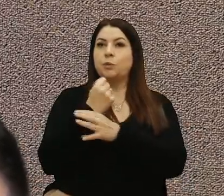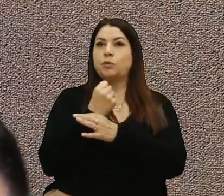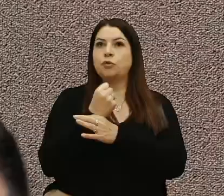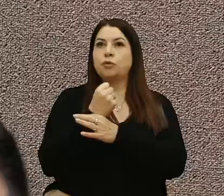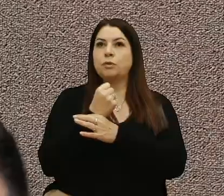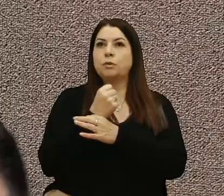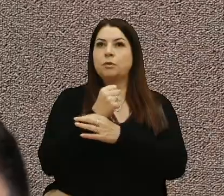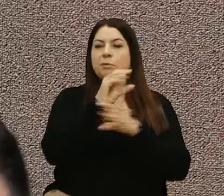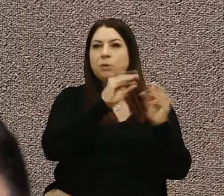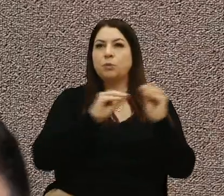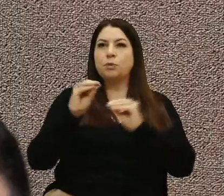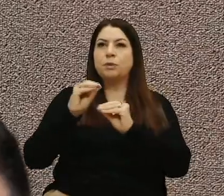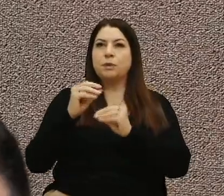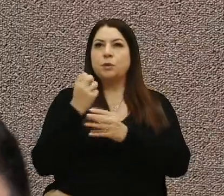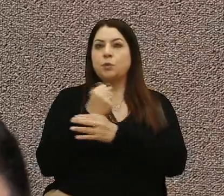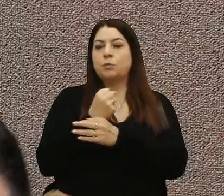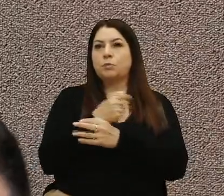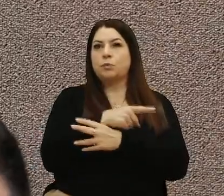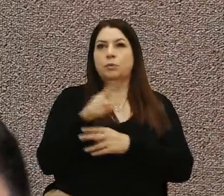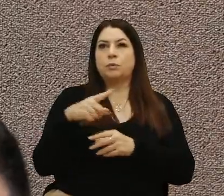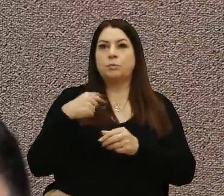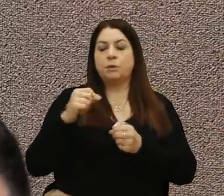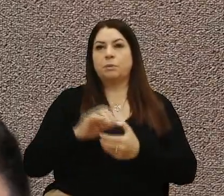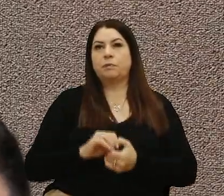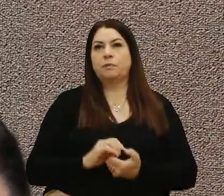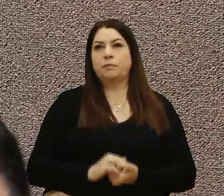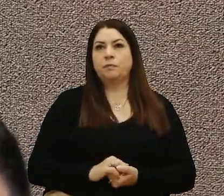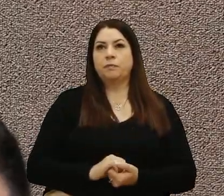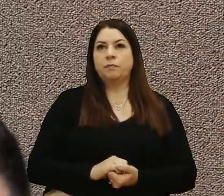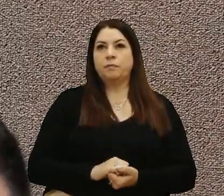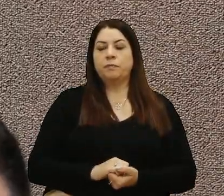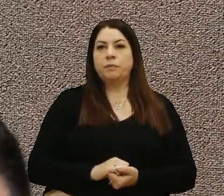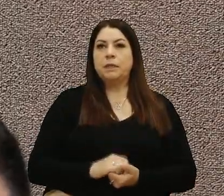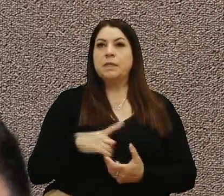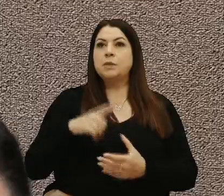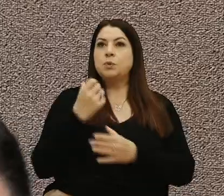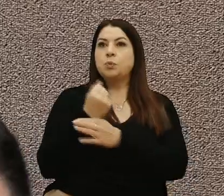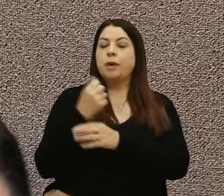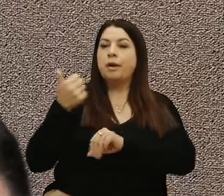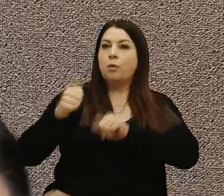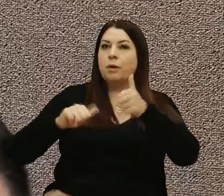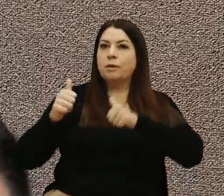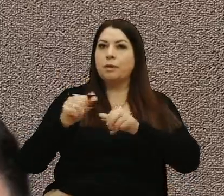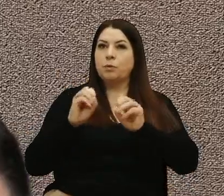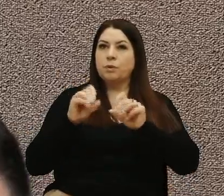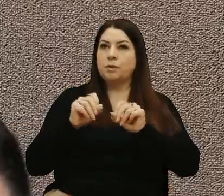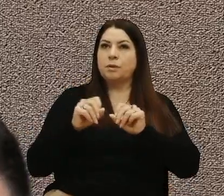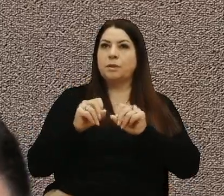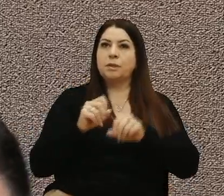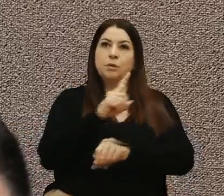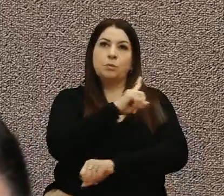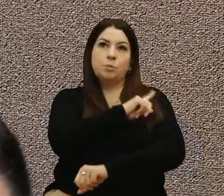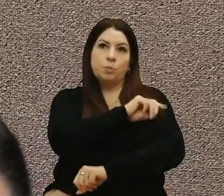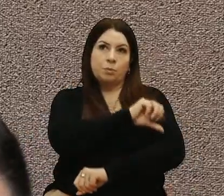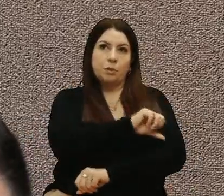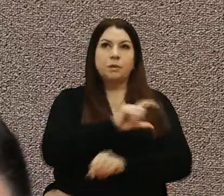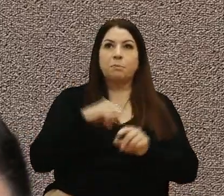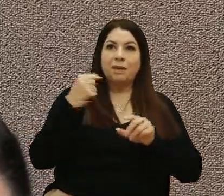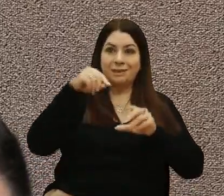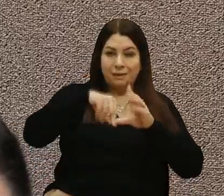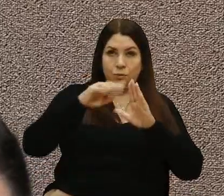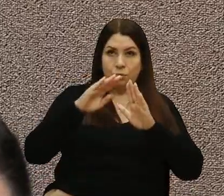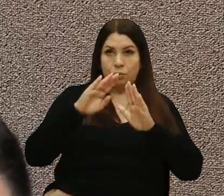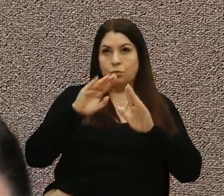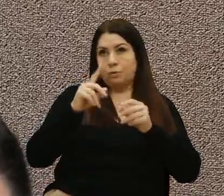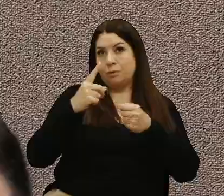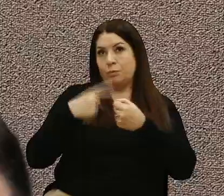uma transição segura. É isso que nós precisamos fazer. Assegurar a qualidade do ensino fundamental no nosso município